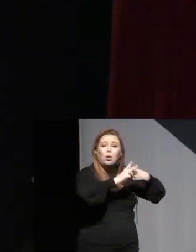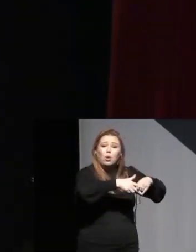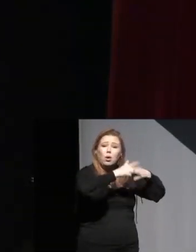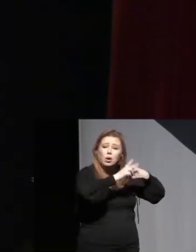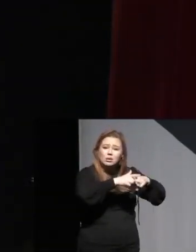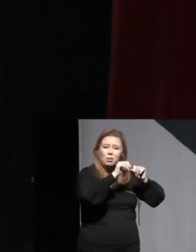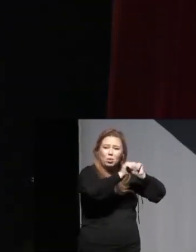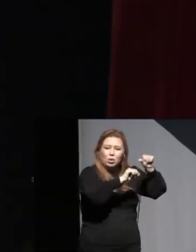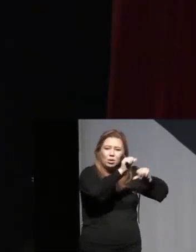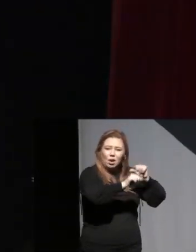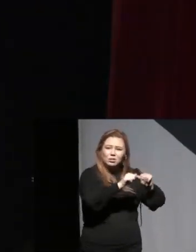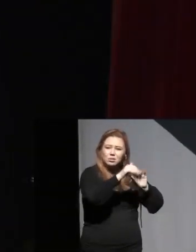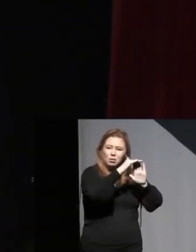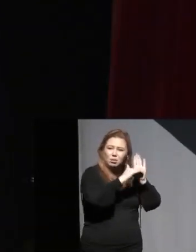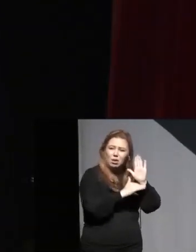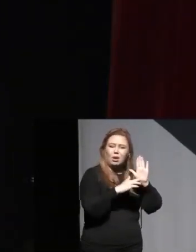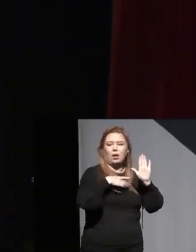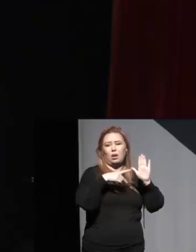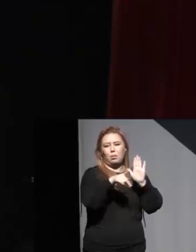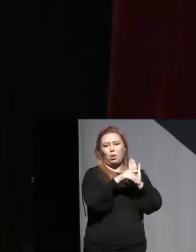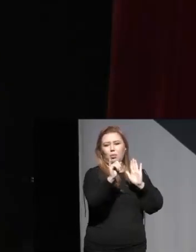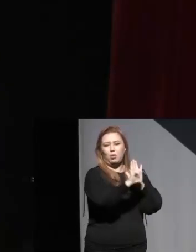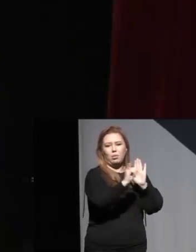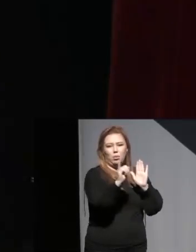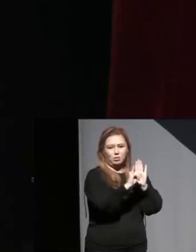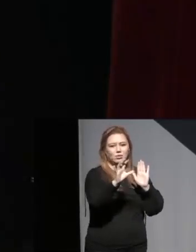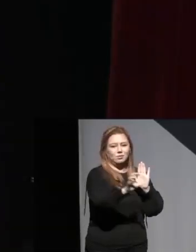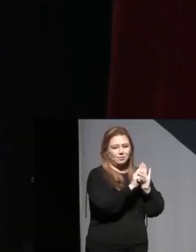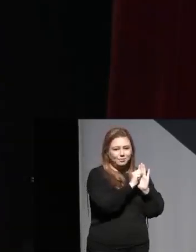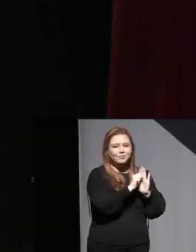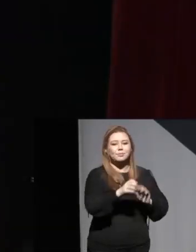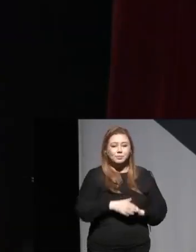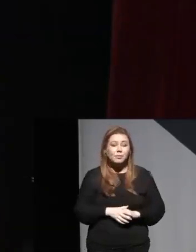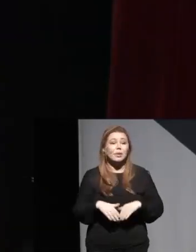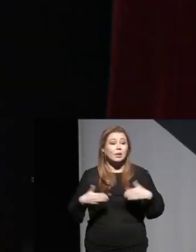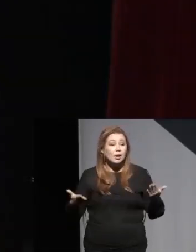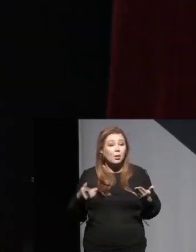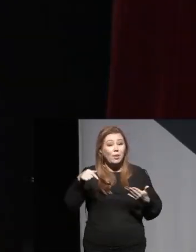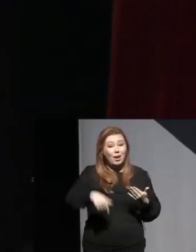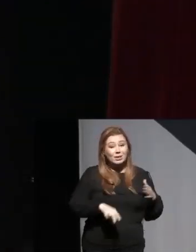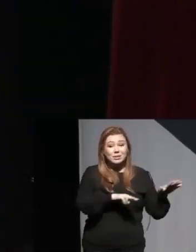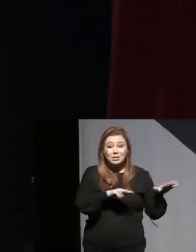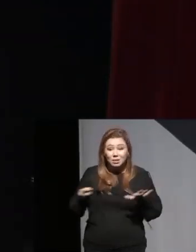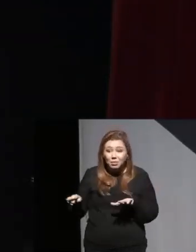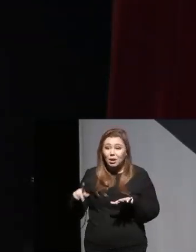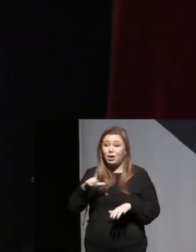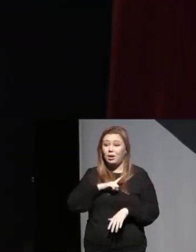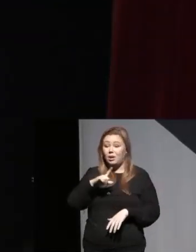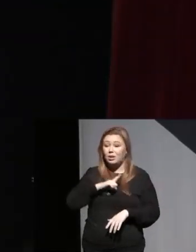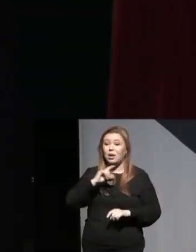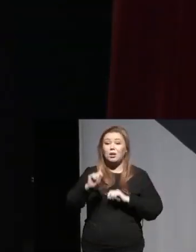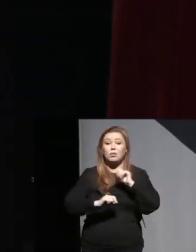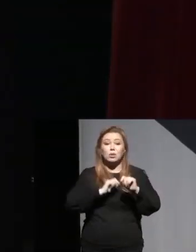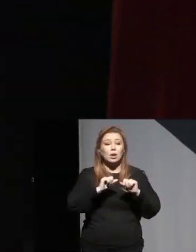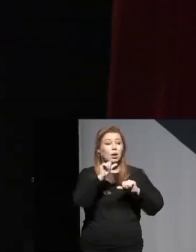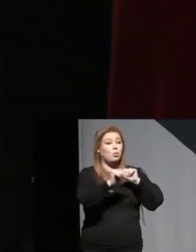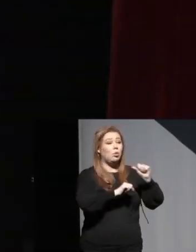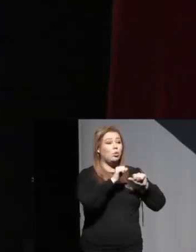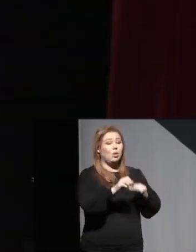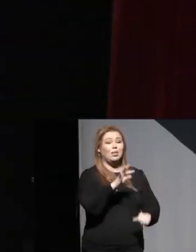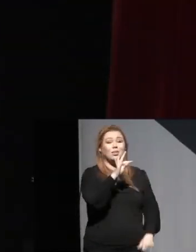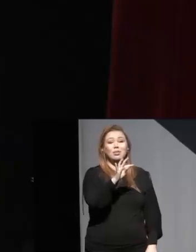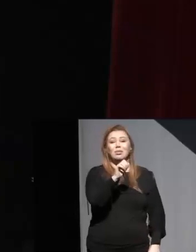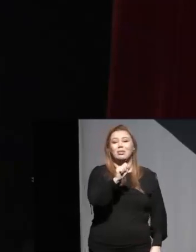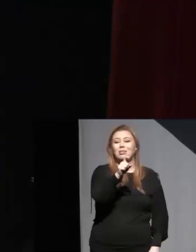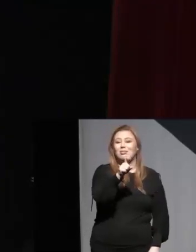todos nós vimos que essa semana tivemos a aprovação da taxação sobre as compras